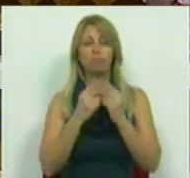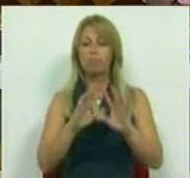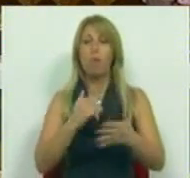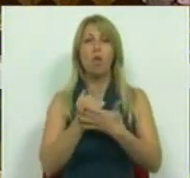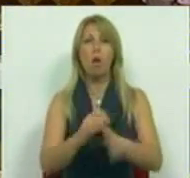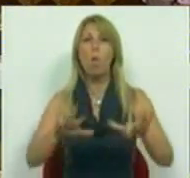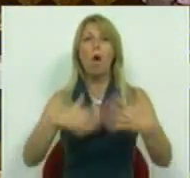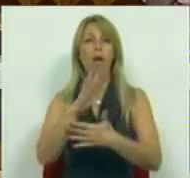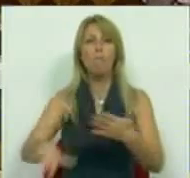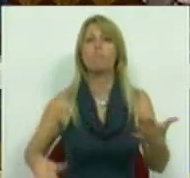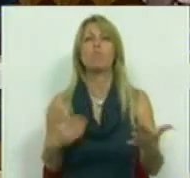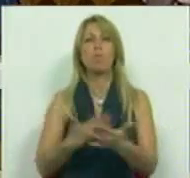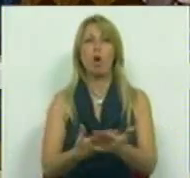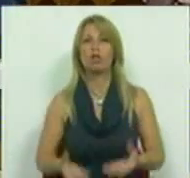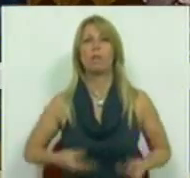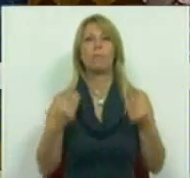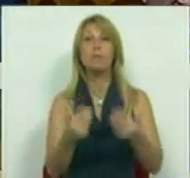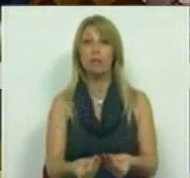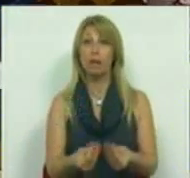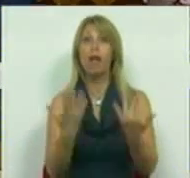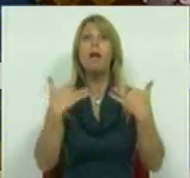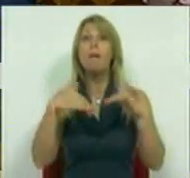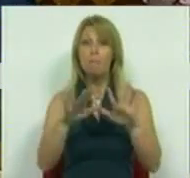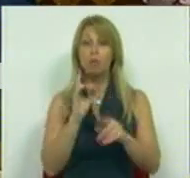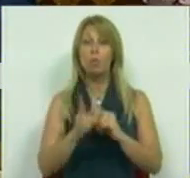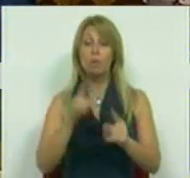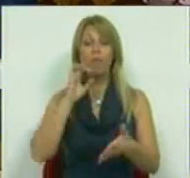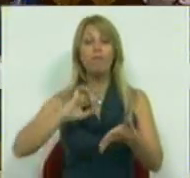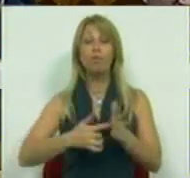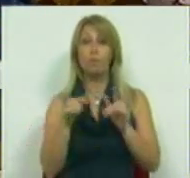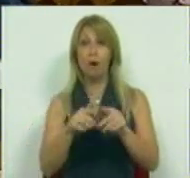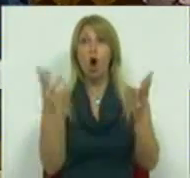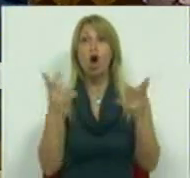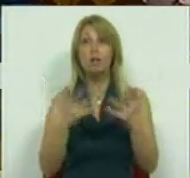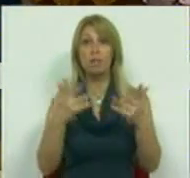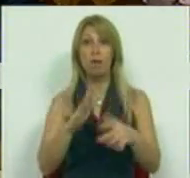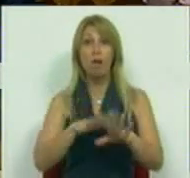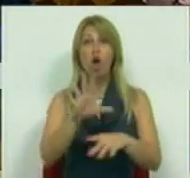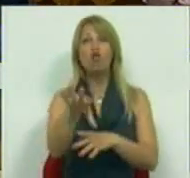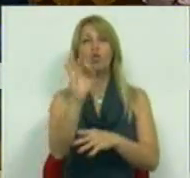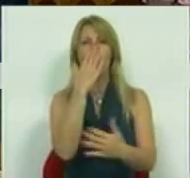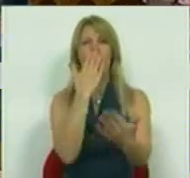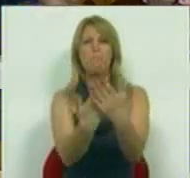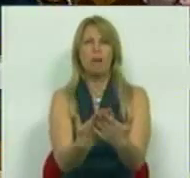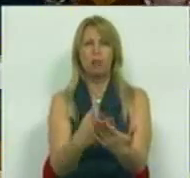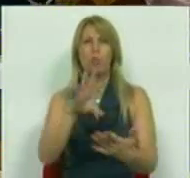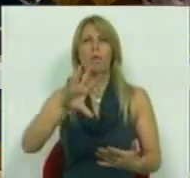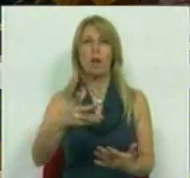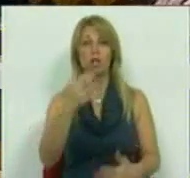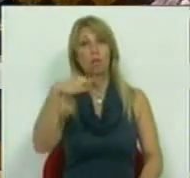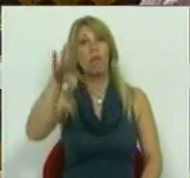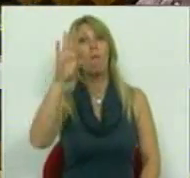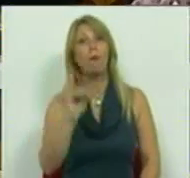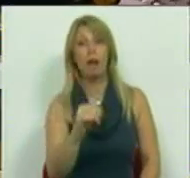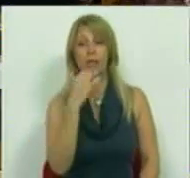seja apresentada. Mas o que é fundamental neste orçamento é a sua escolha perante o país. O Partido